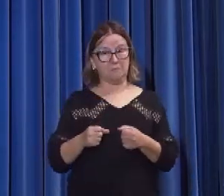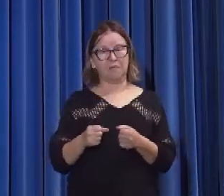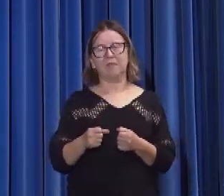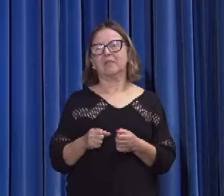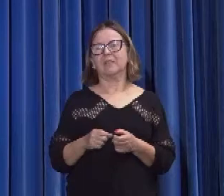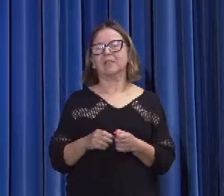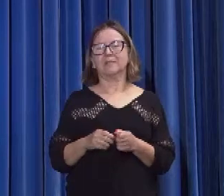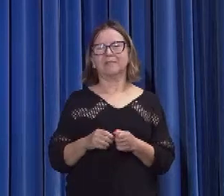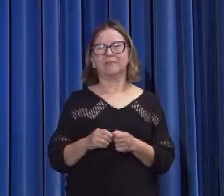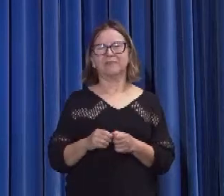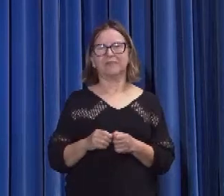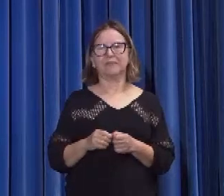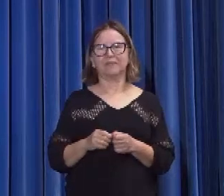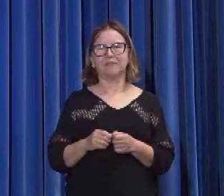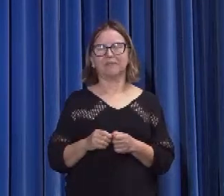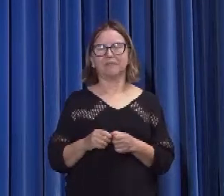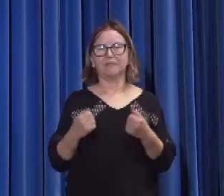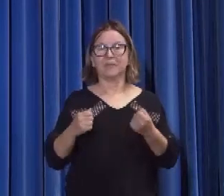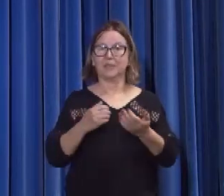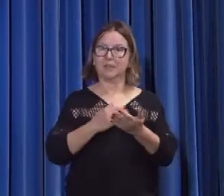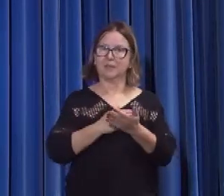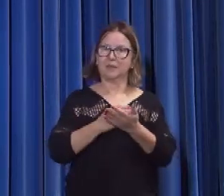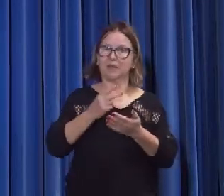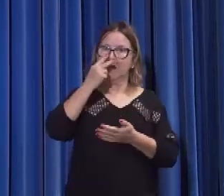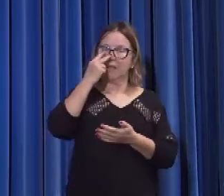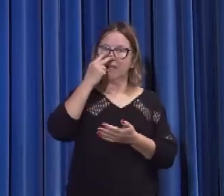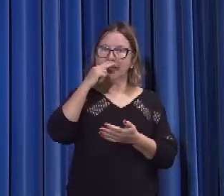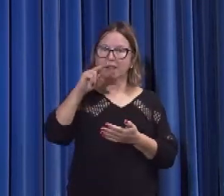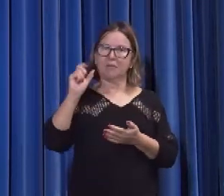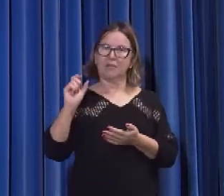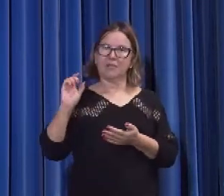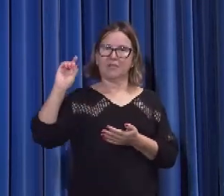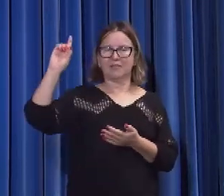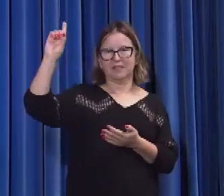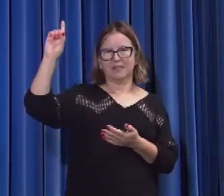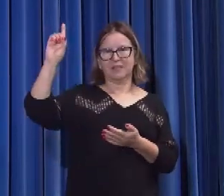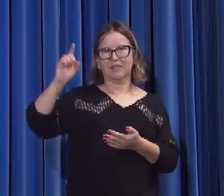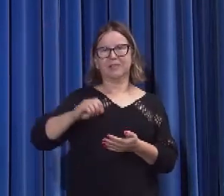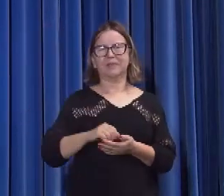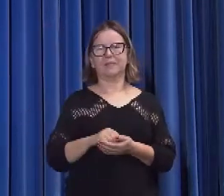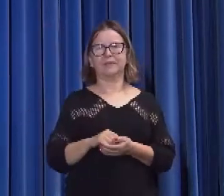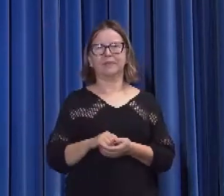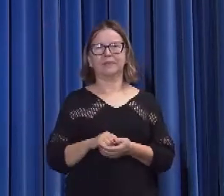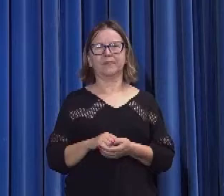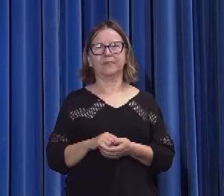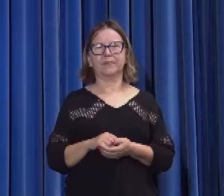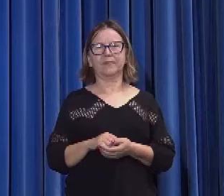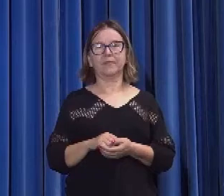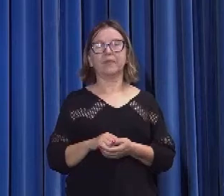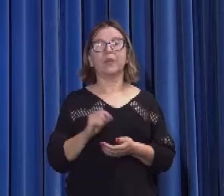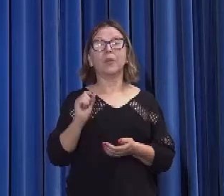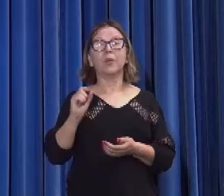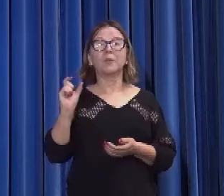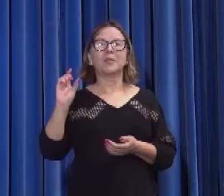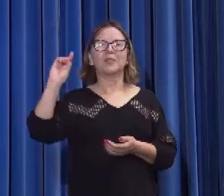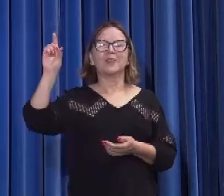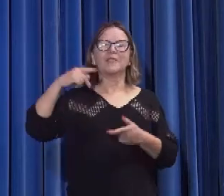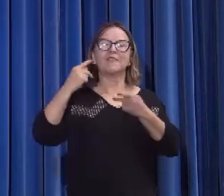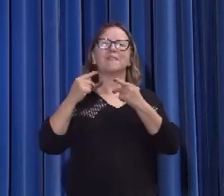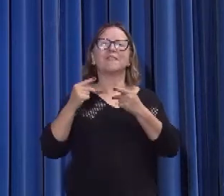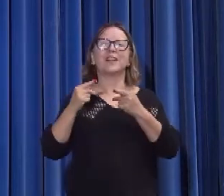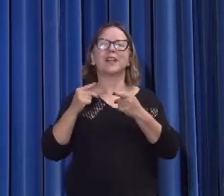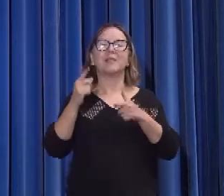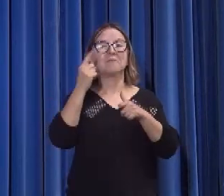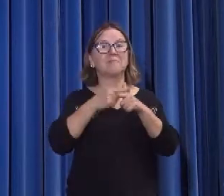Então vamos começar a olhar para a palavra. O que ela está dizendo a respeito de tribulação e provação